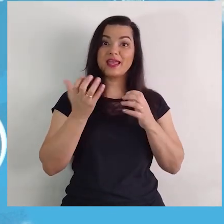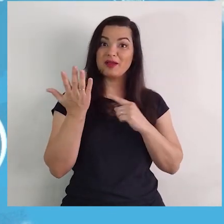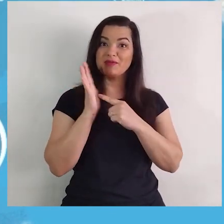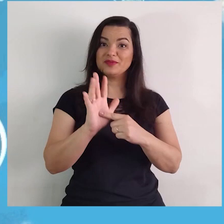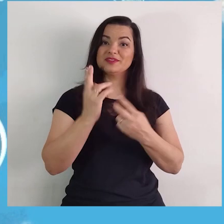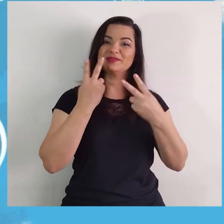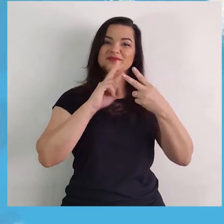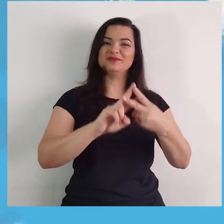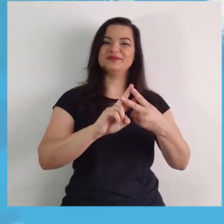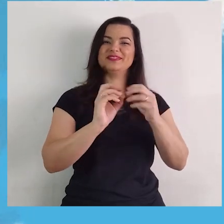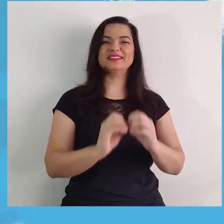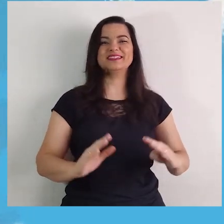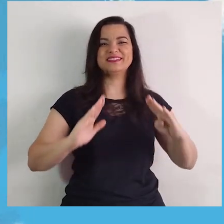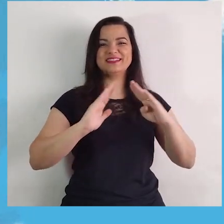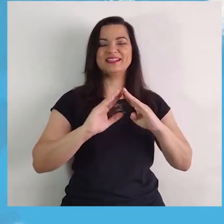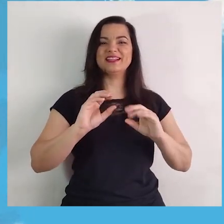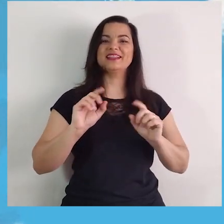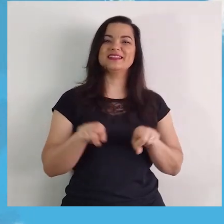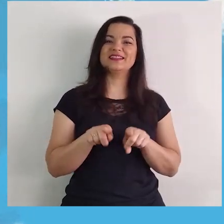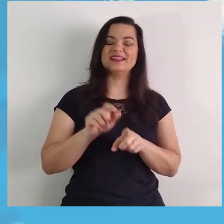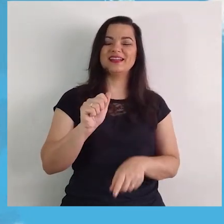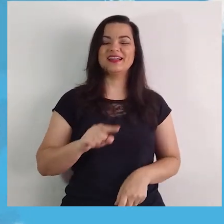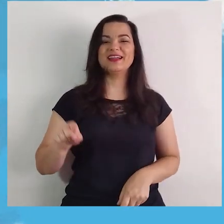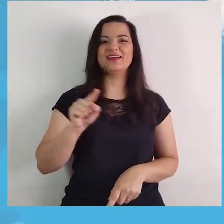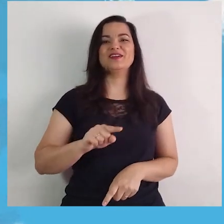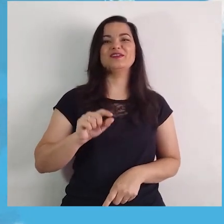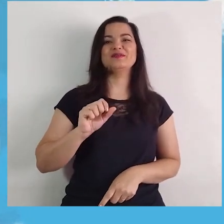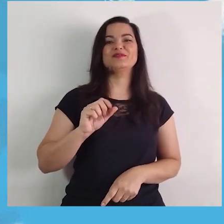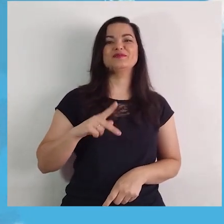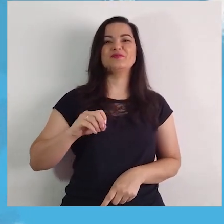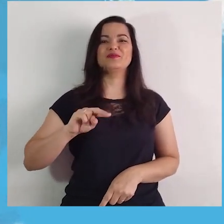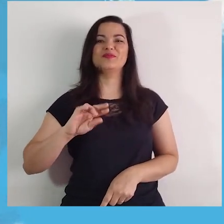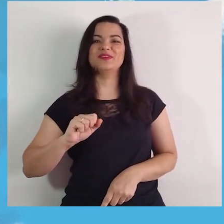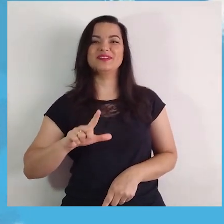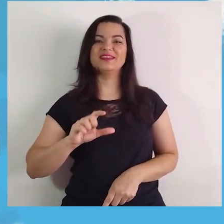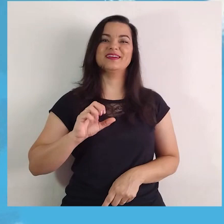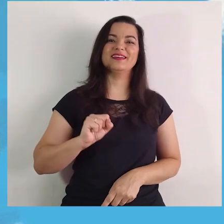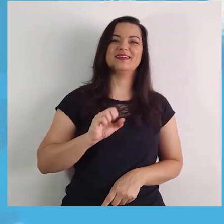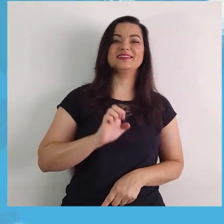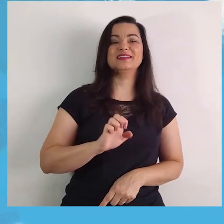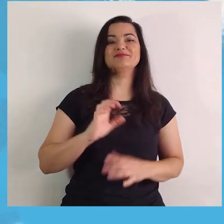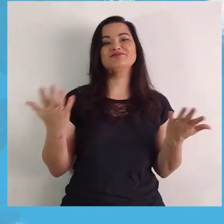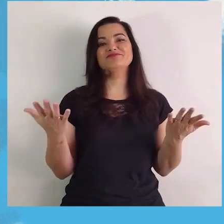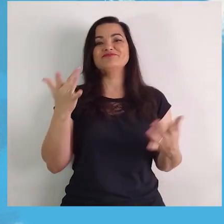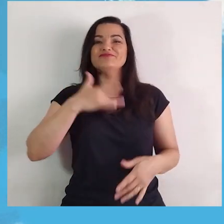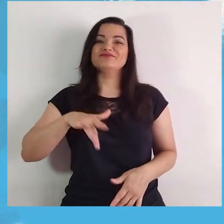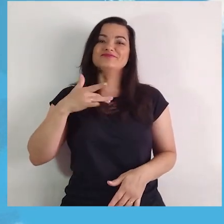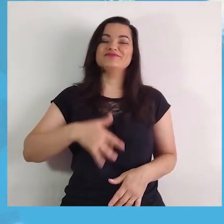@portal.se. Eu sinto dizer que o programa Além das Letras chegou ao